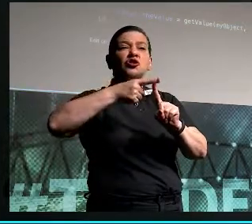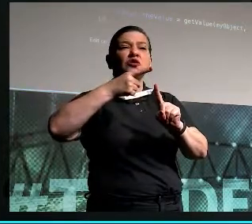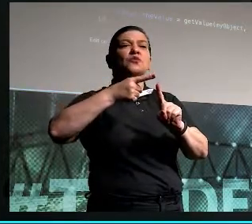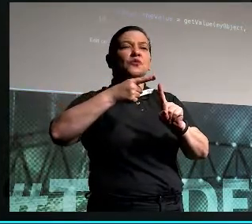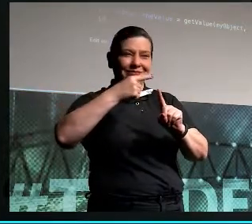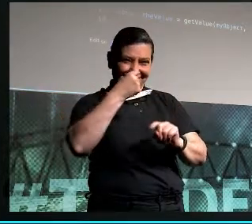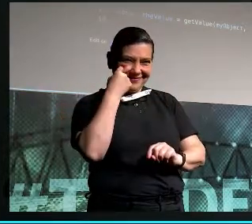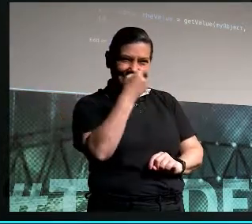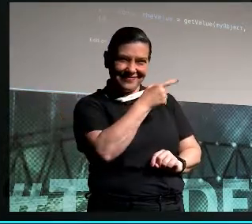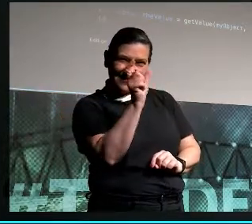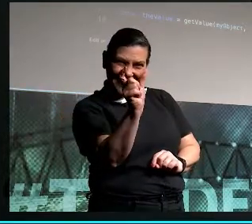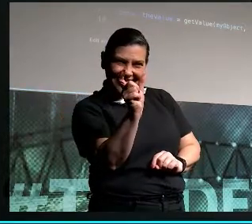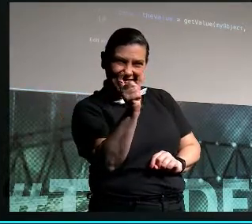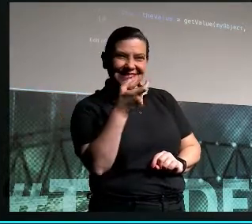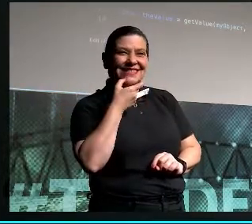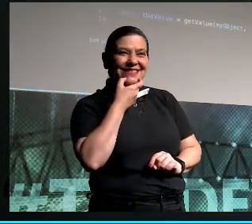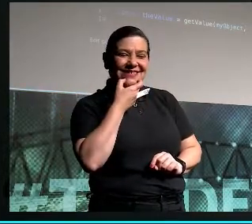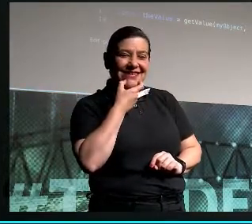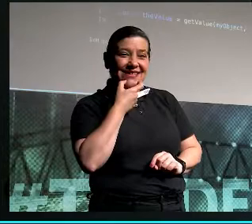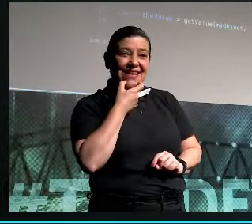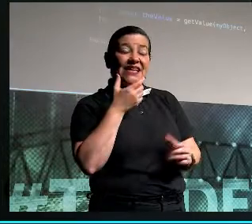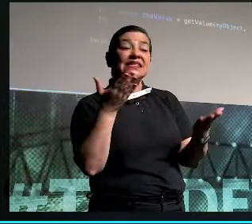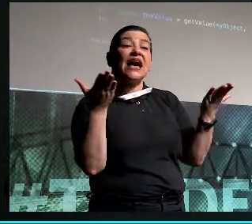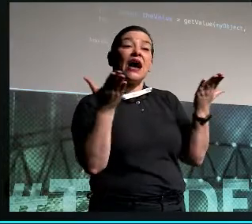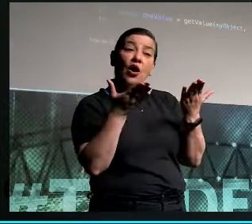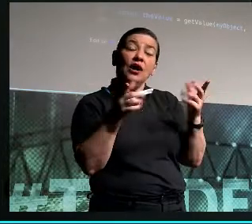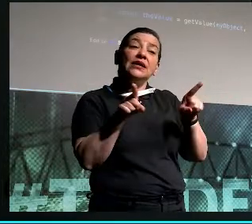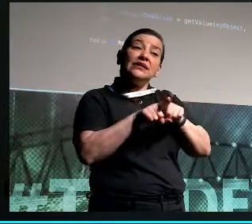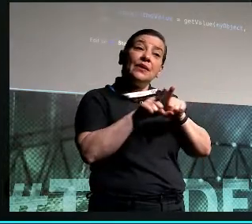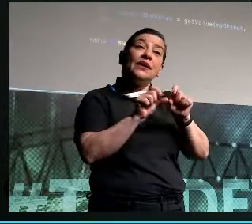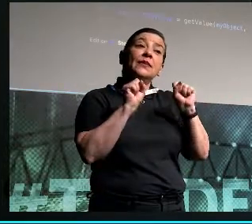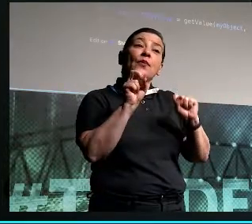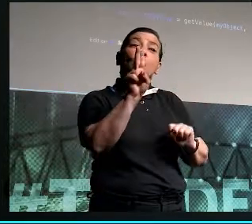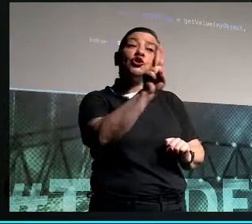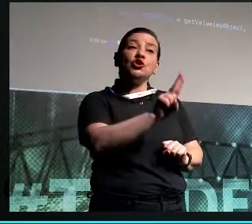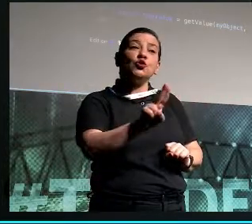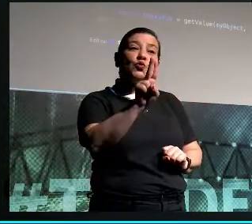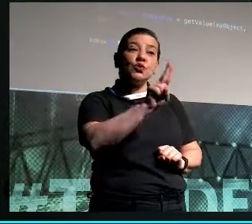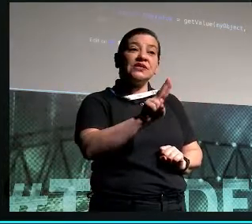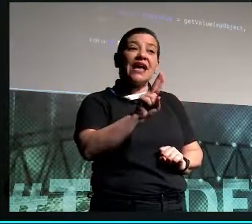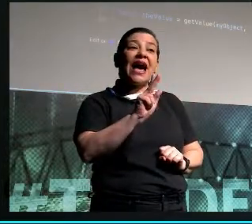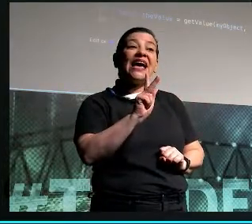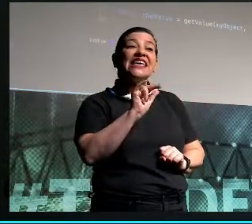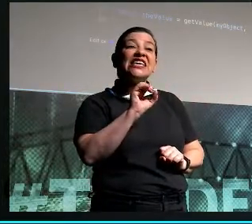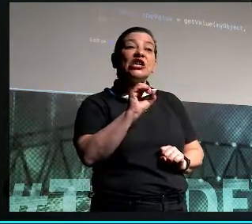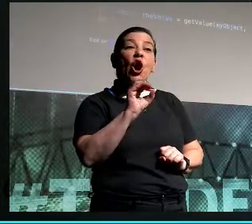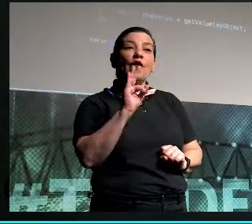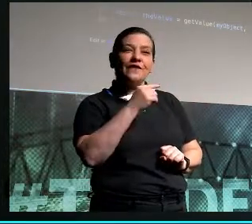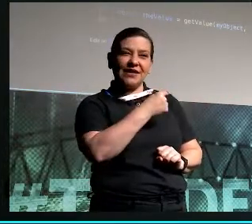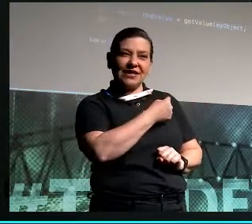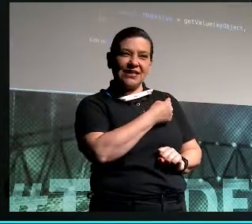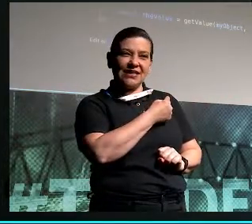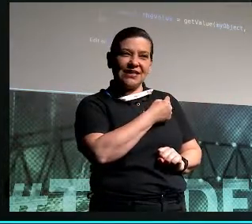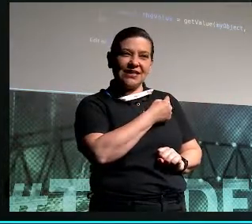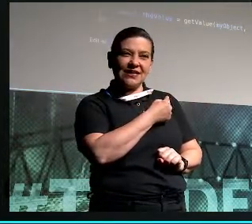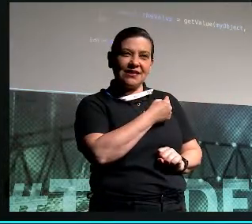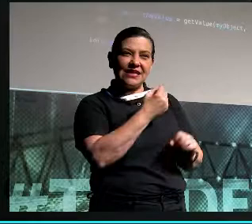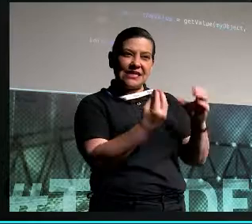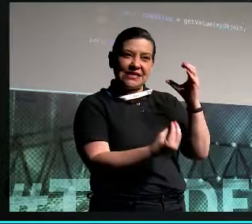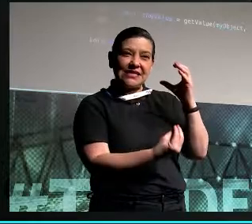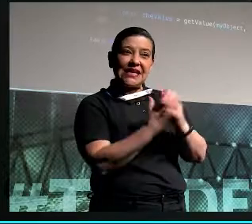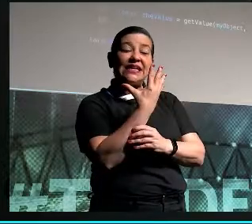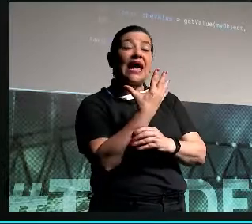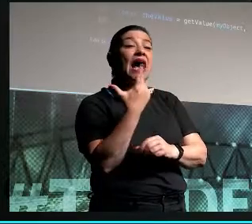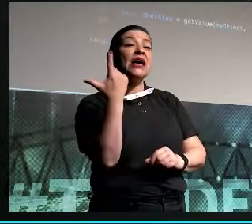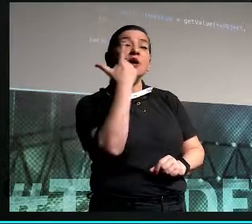tem agora uma versão nomeada desse tipo. Você pode usar o keyof desse tipo que você acabou de criar aqui. E você ganha